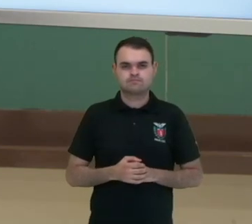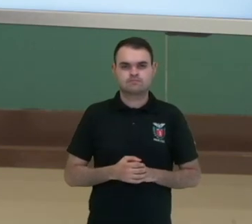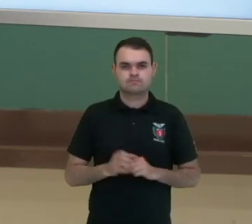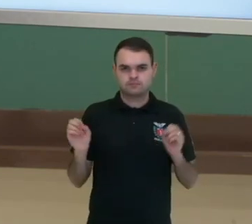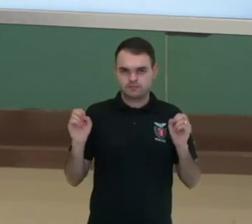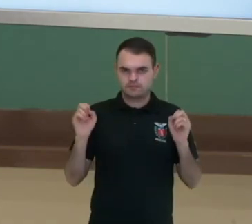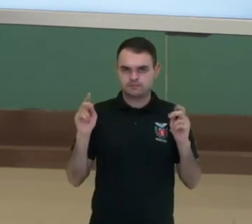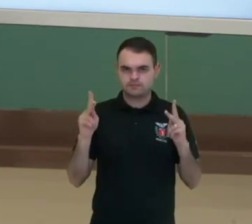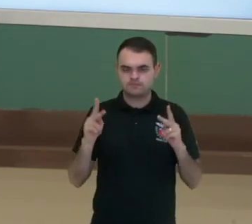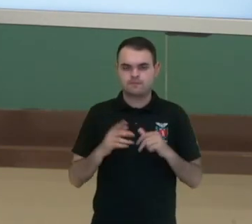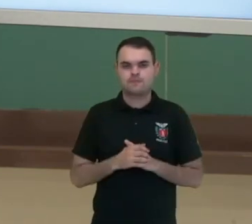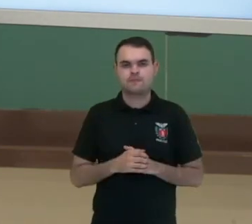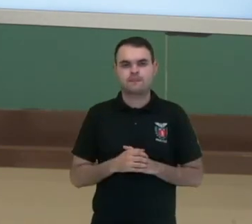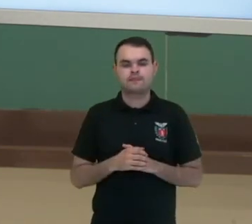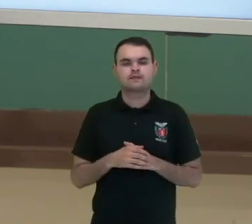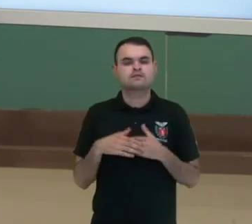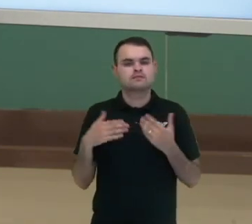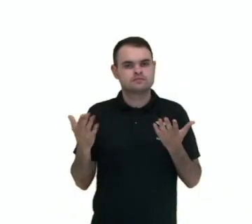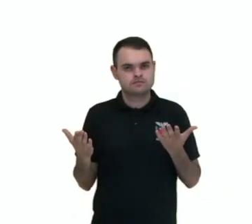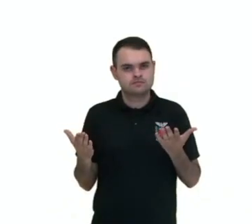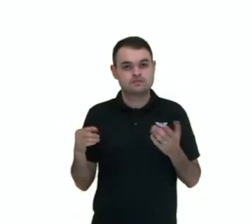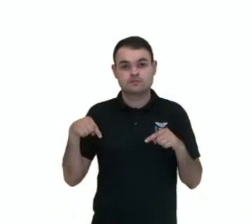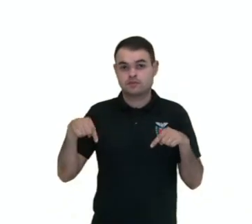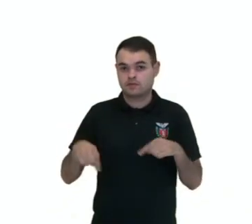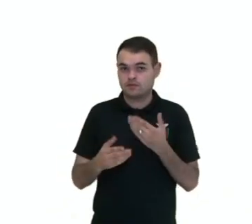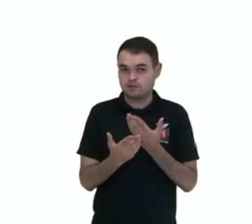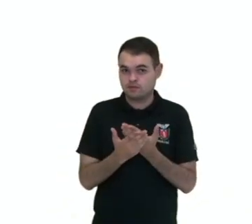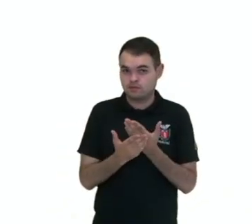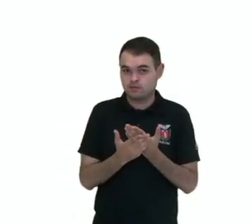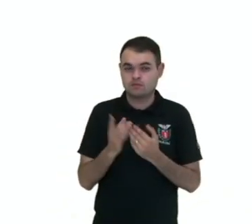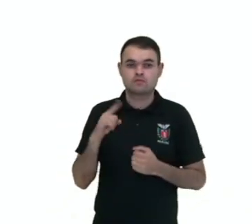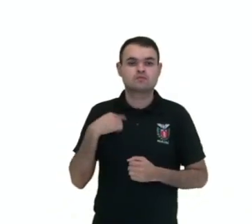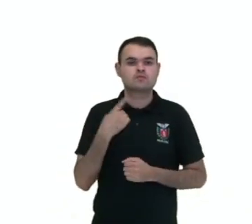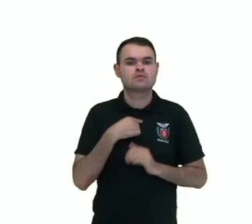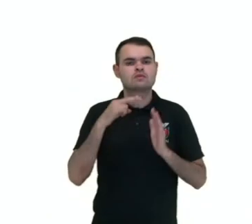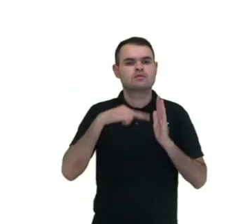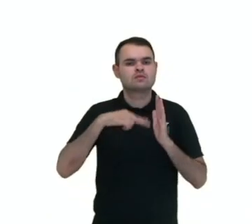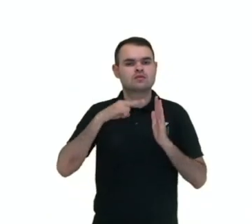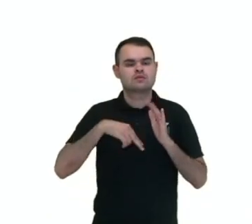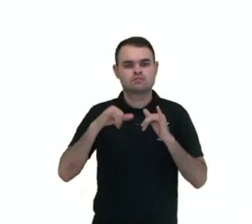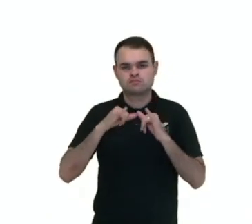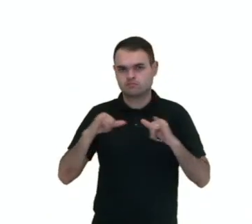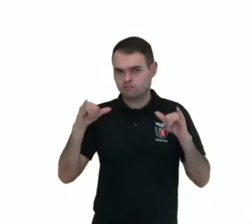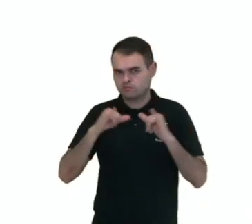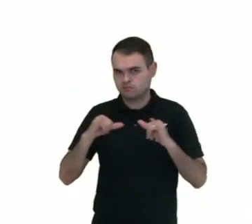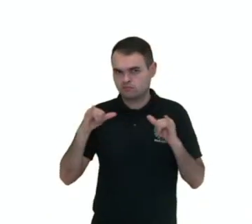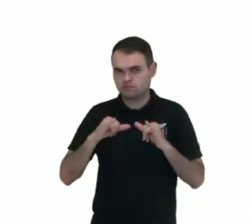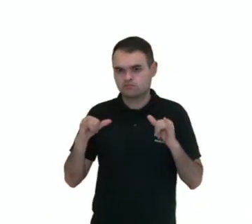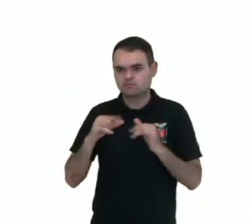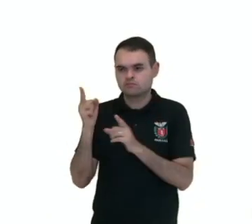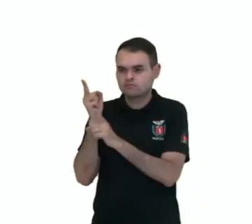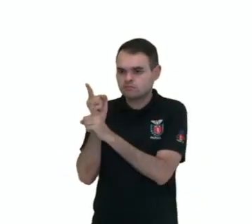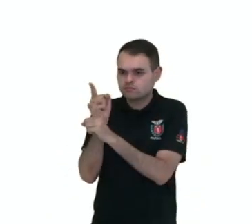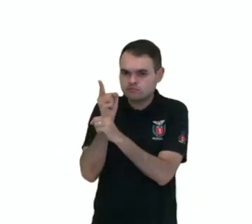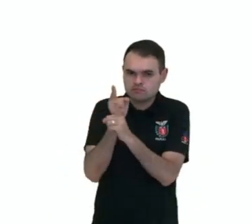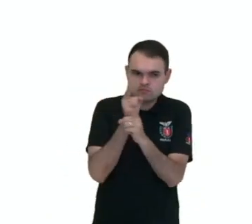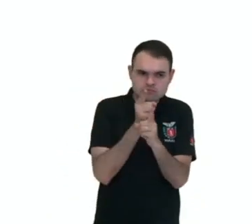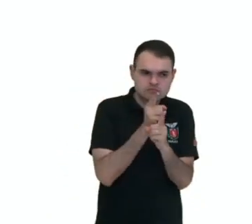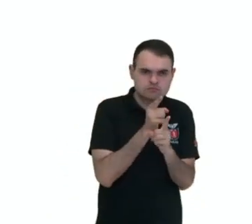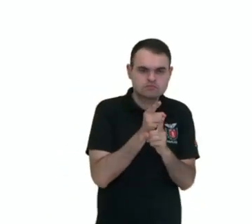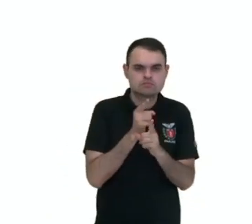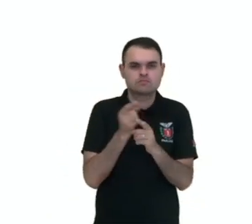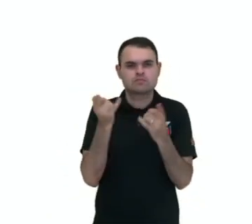ok? E nessa aula, então, nós lemos uma notícia, identificamos uma informação explícita no